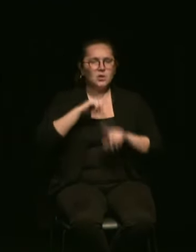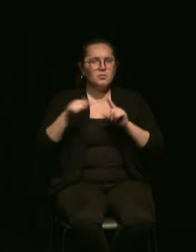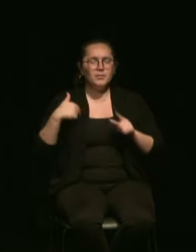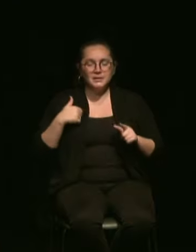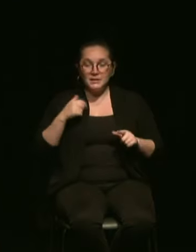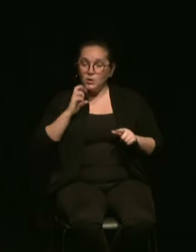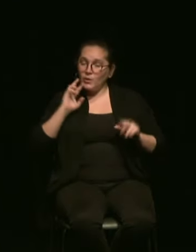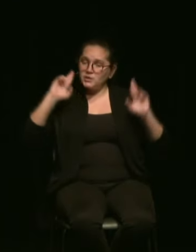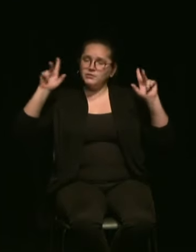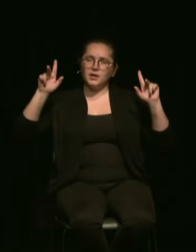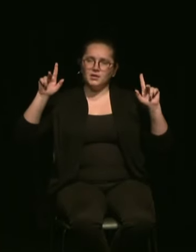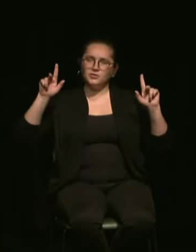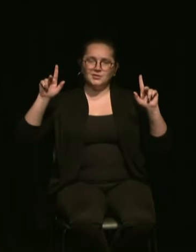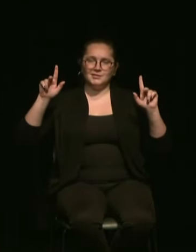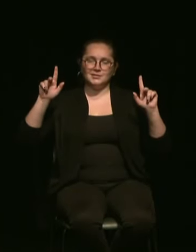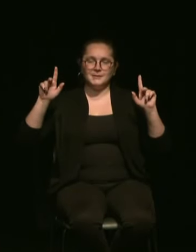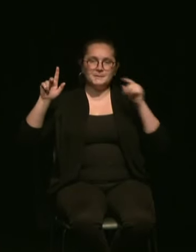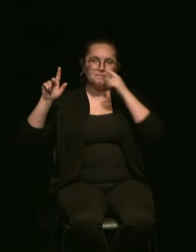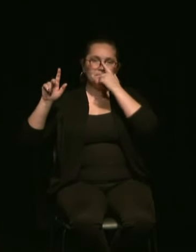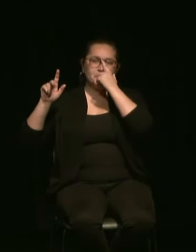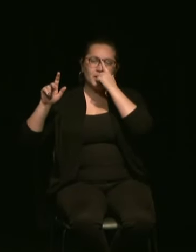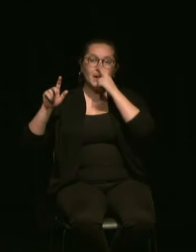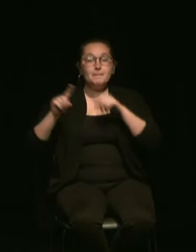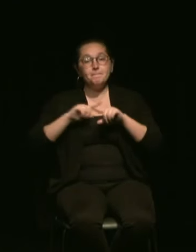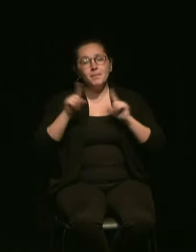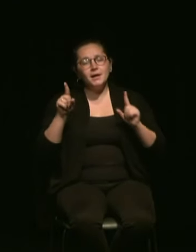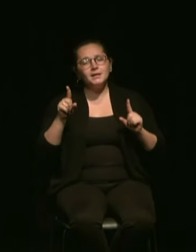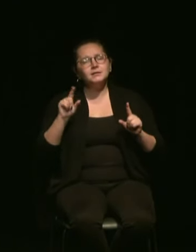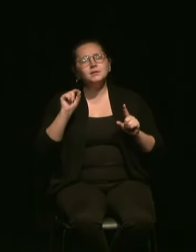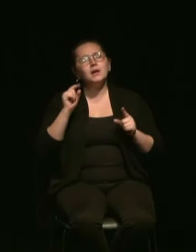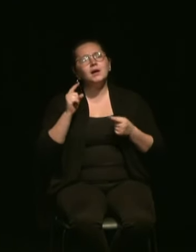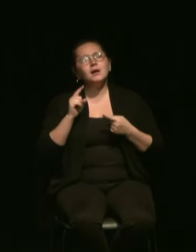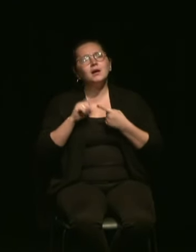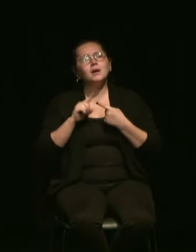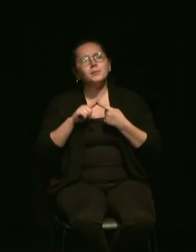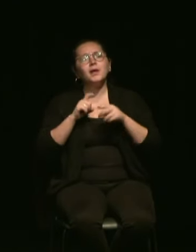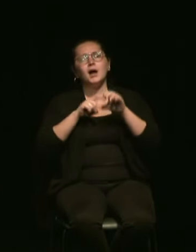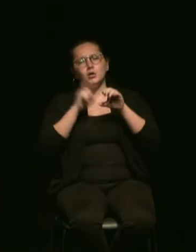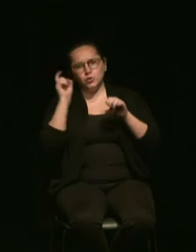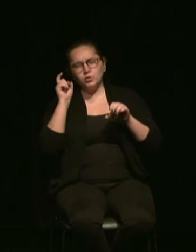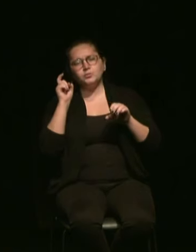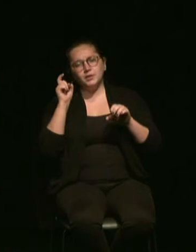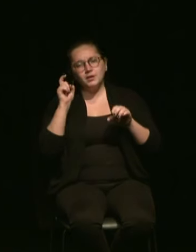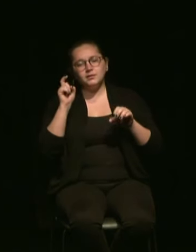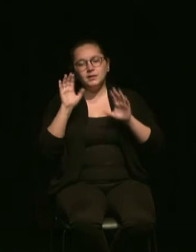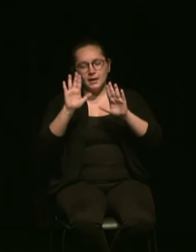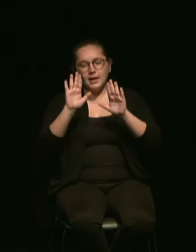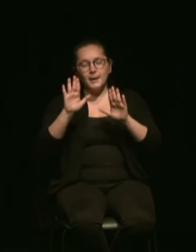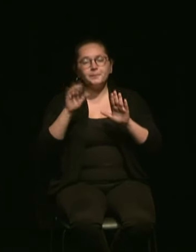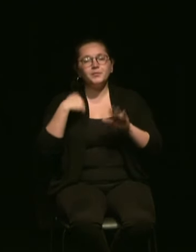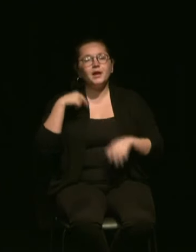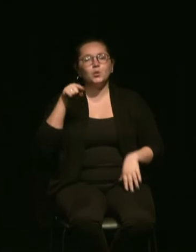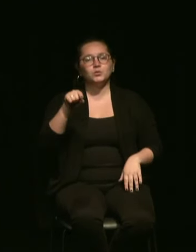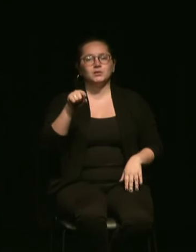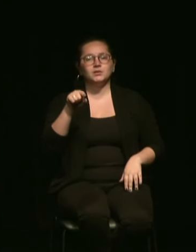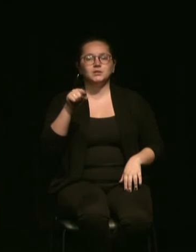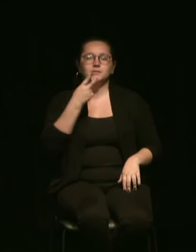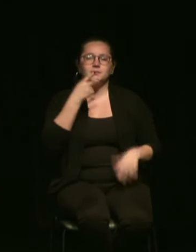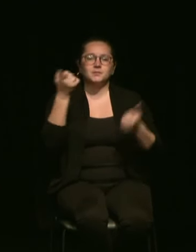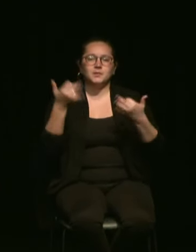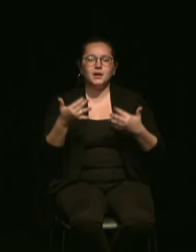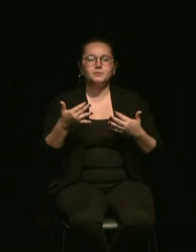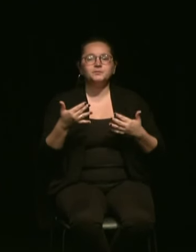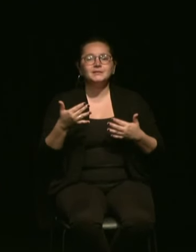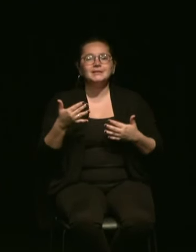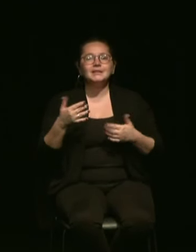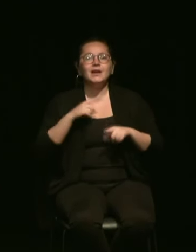Então é diferente, não dá para... Mas qual era a primeira? Autonomia da palavra? Não, aí é o seguinte, não